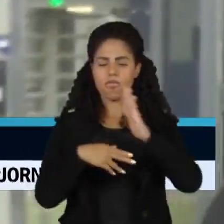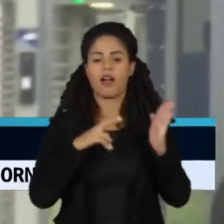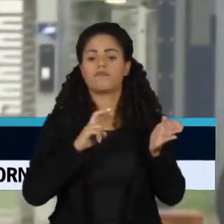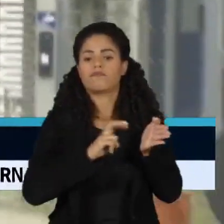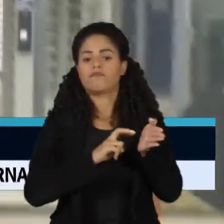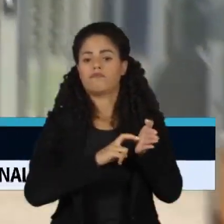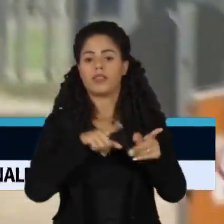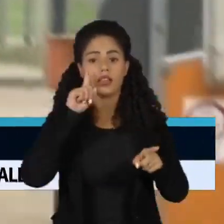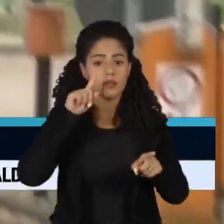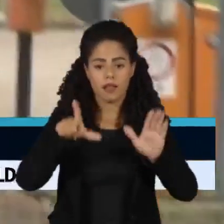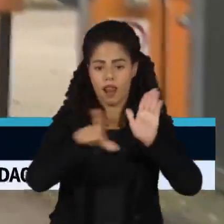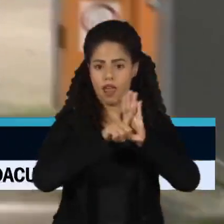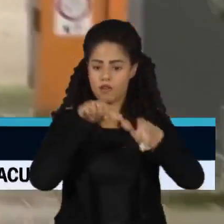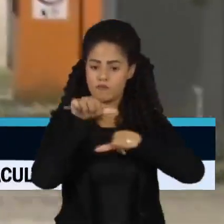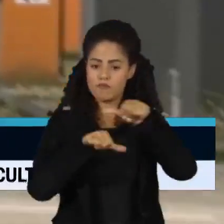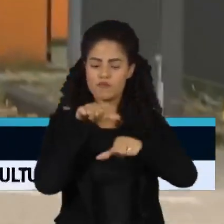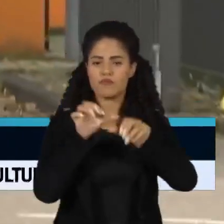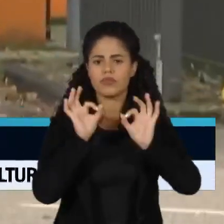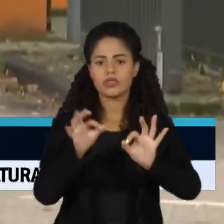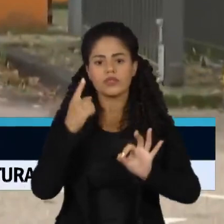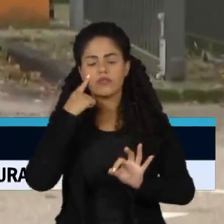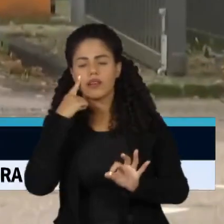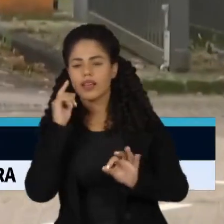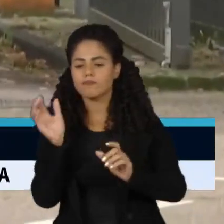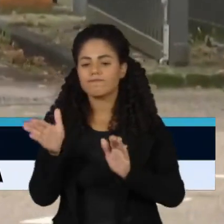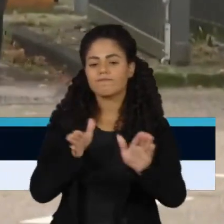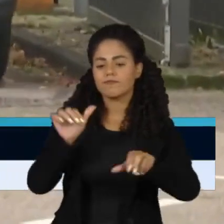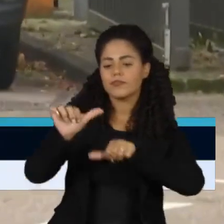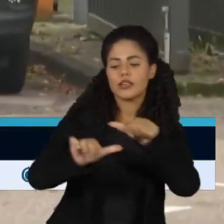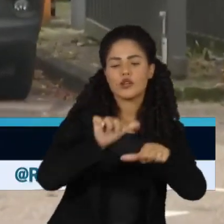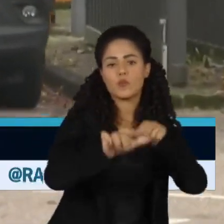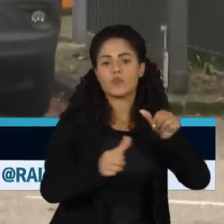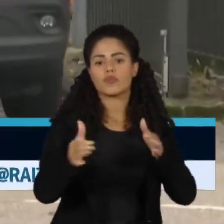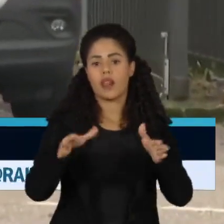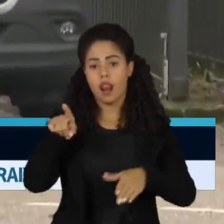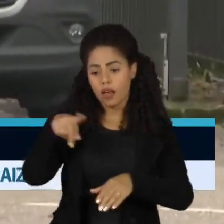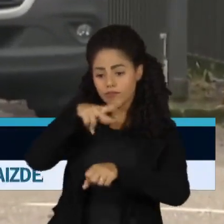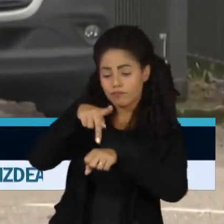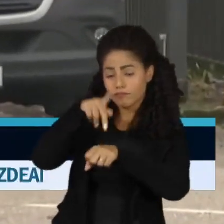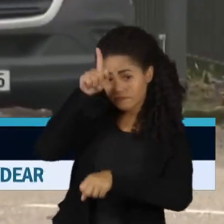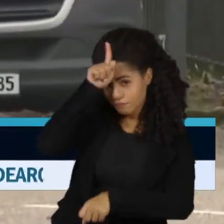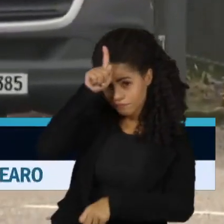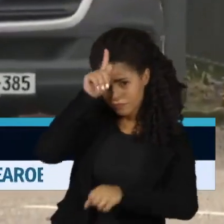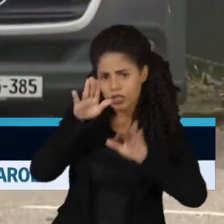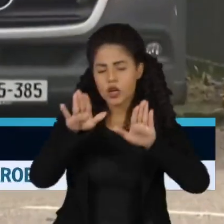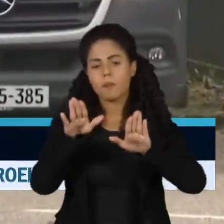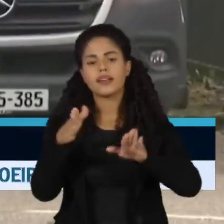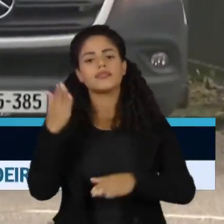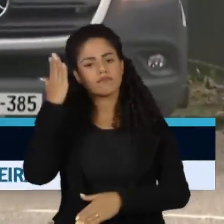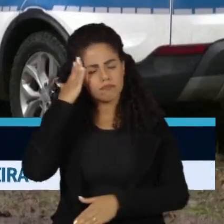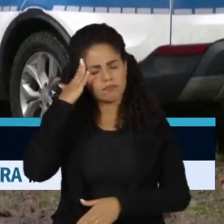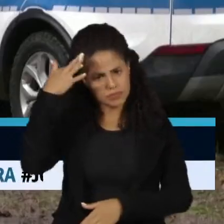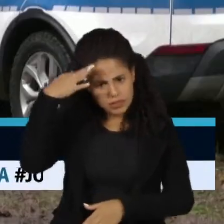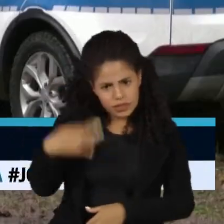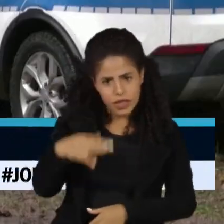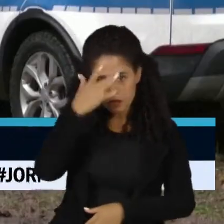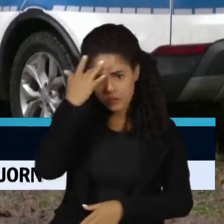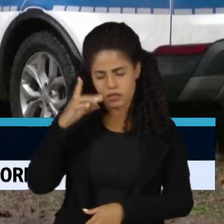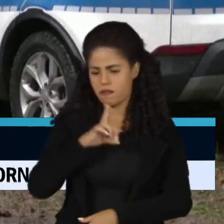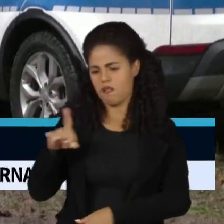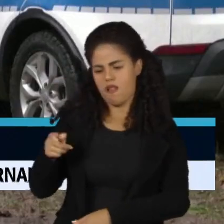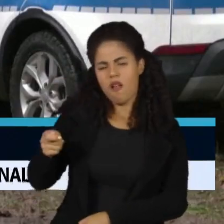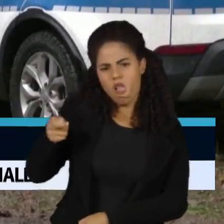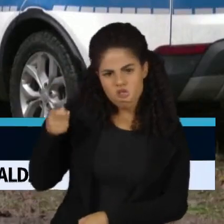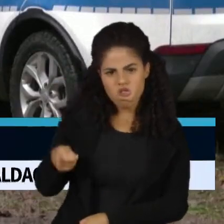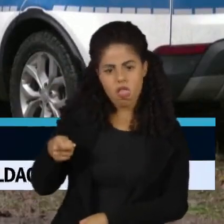que as mudanças na lei disciplinar estigmatizam o funcionalismo público no país mas é um consenso de que radicais de direita